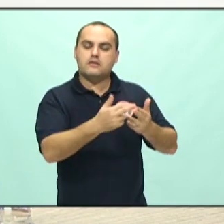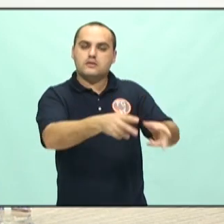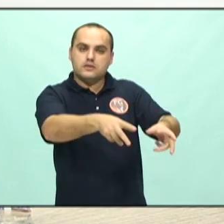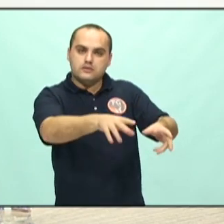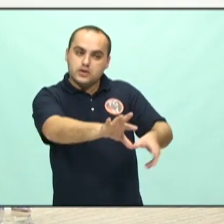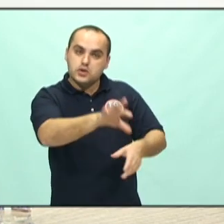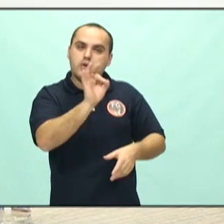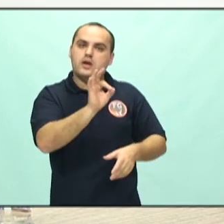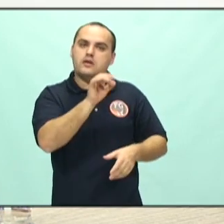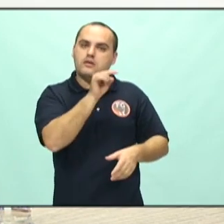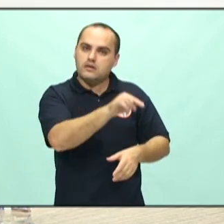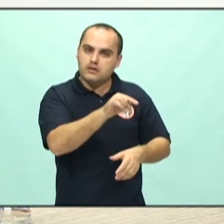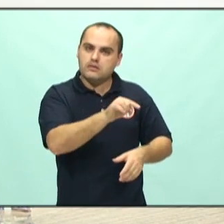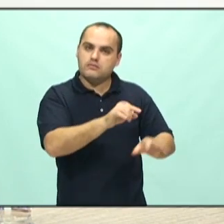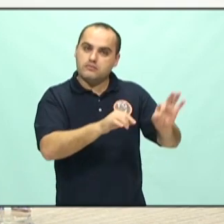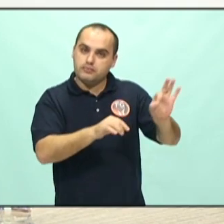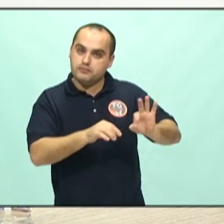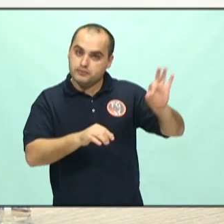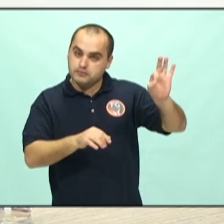percentual. Nós tivemos aí